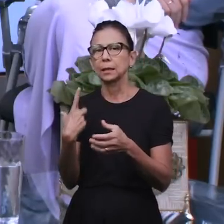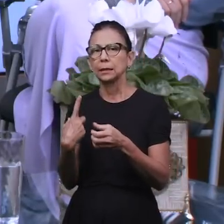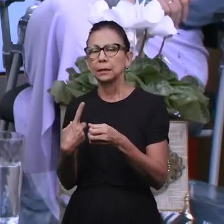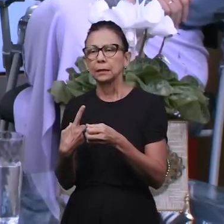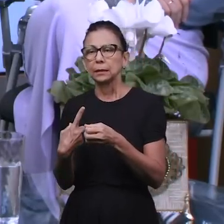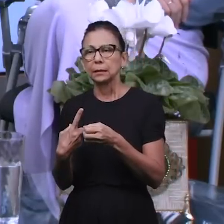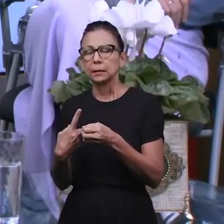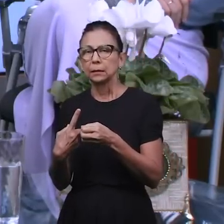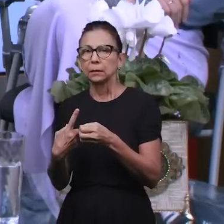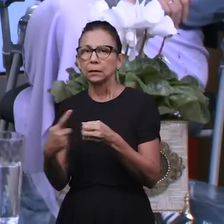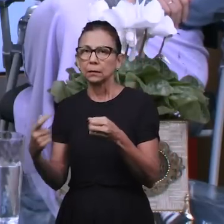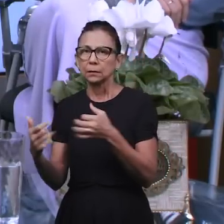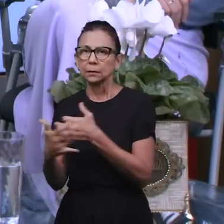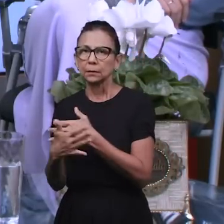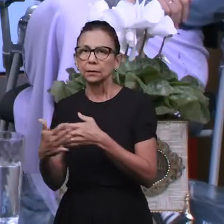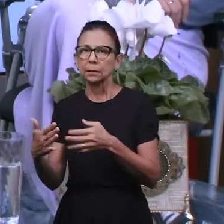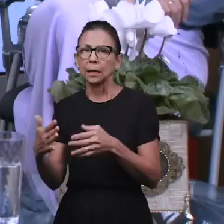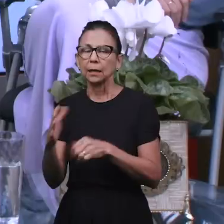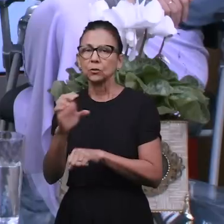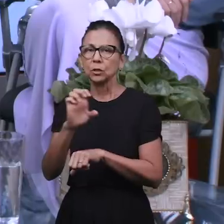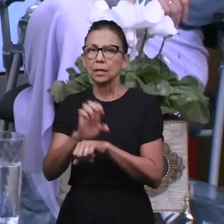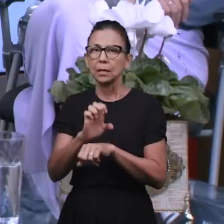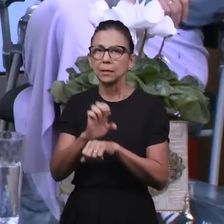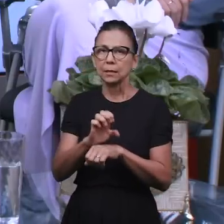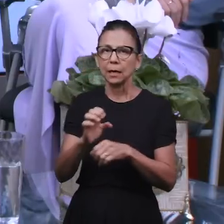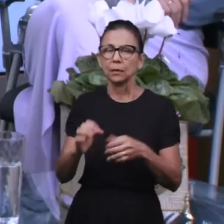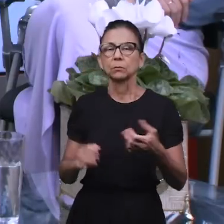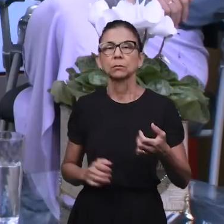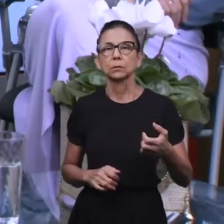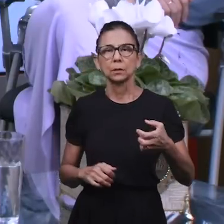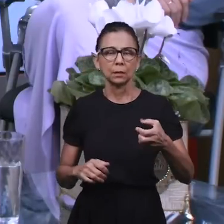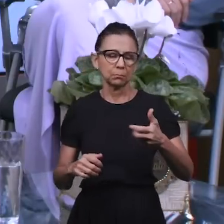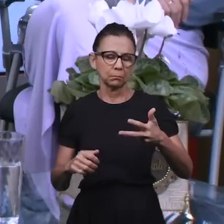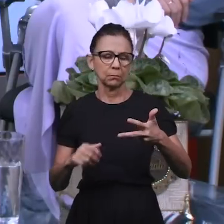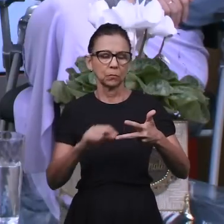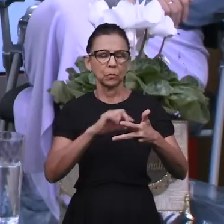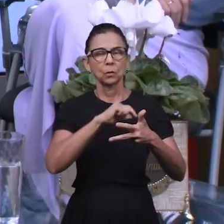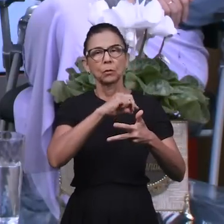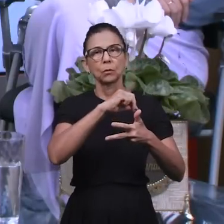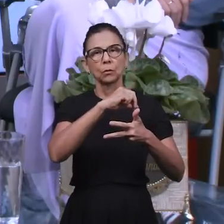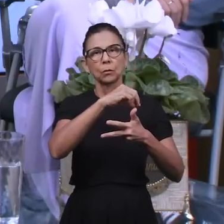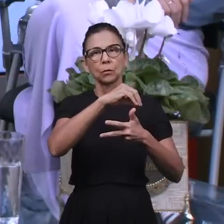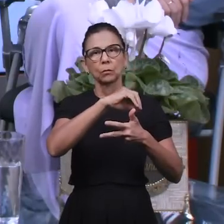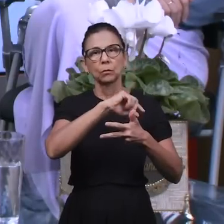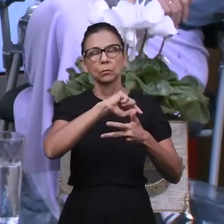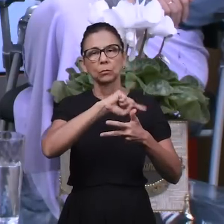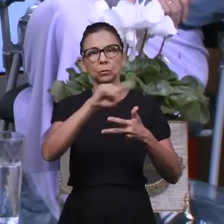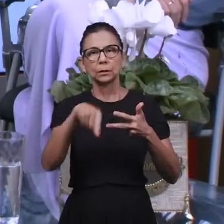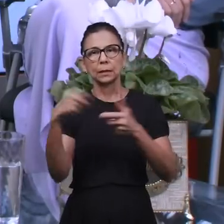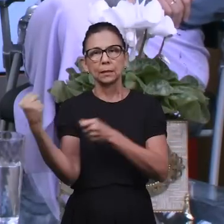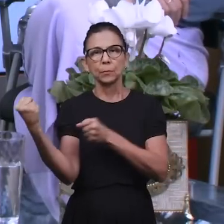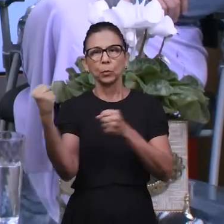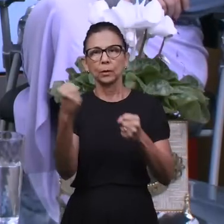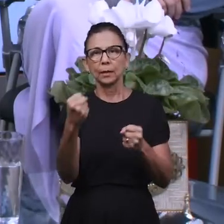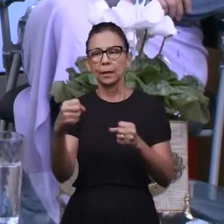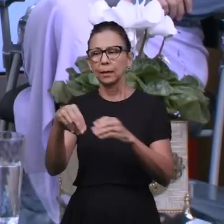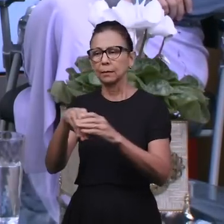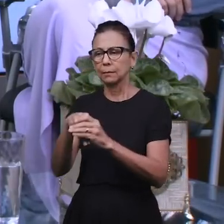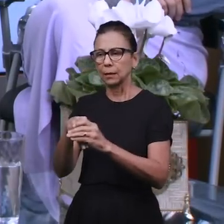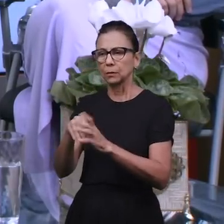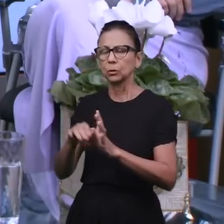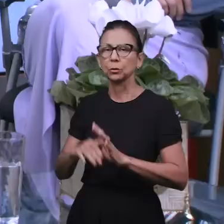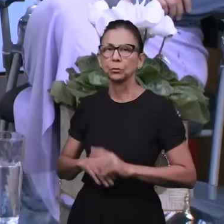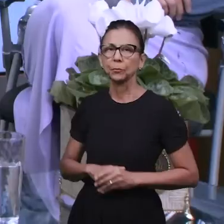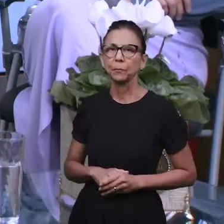poder jurídico, judiciário, legislativo, tudo dentro dela. E dá um carimbo